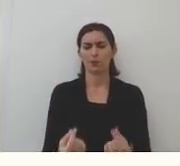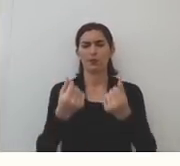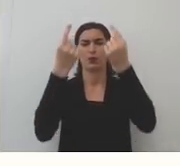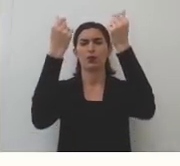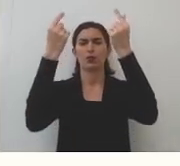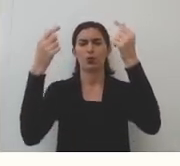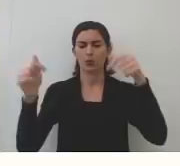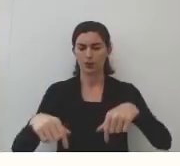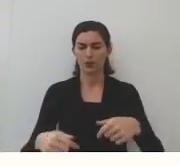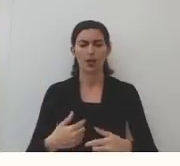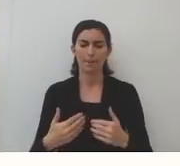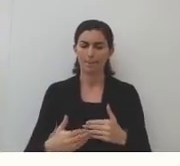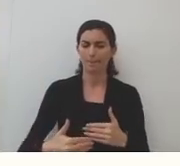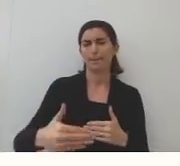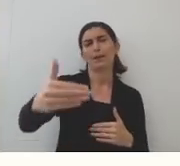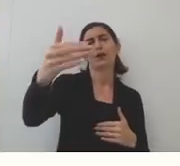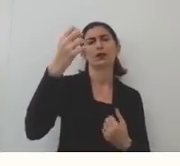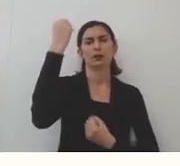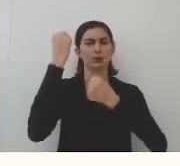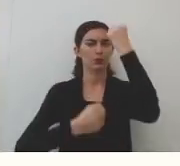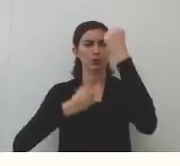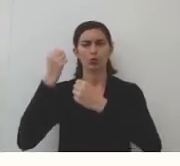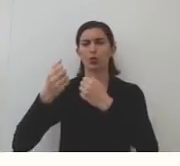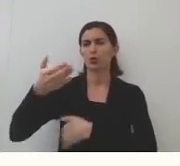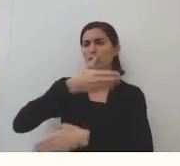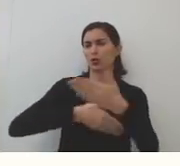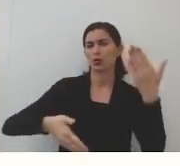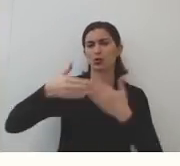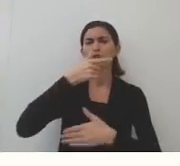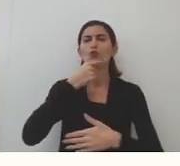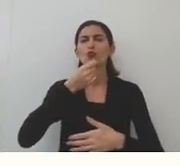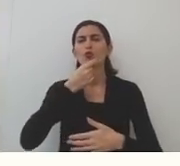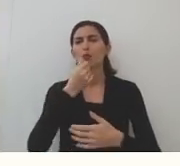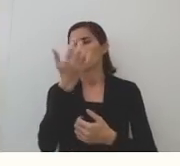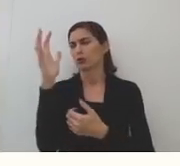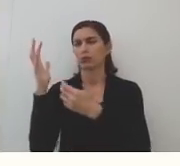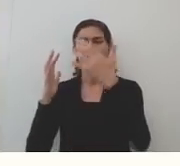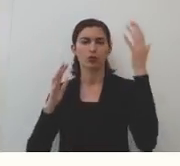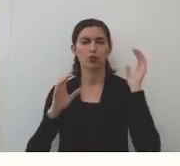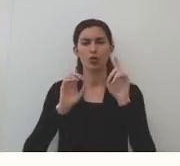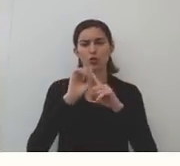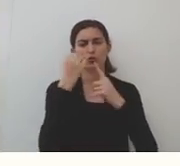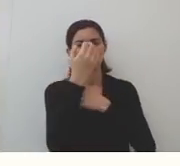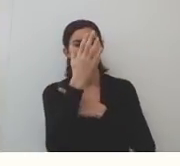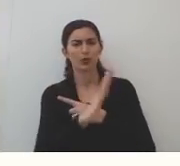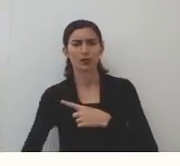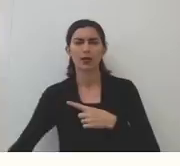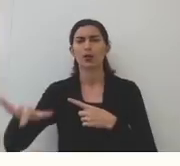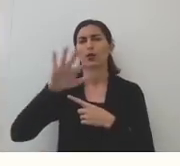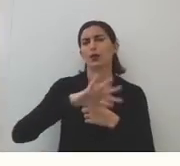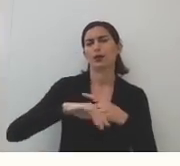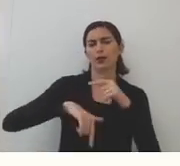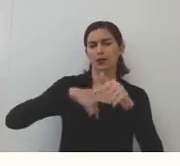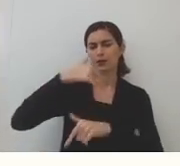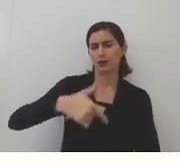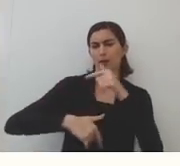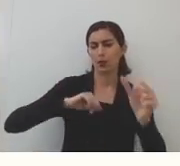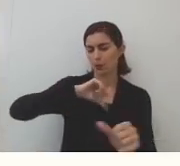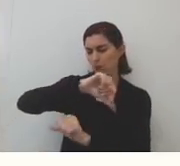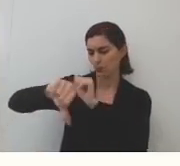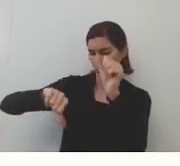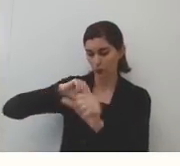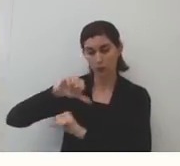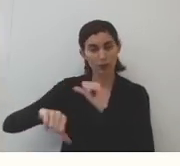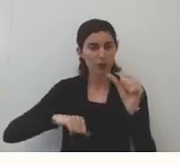moderna e que a partir da industrialização as relações dos homens com a natureza, sociedade e trabalho se transformaram?